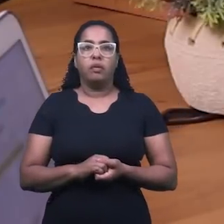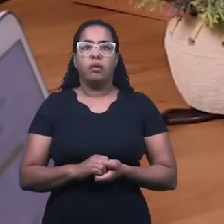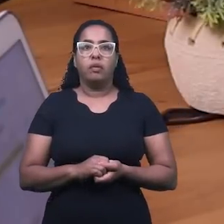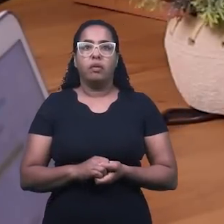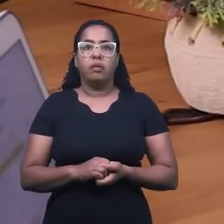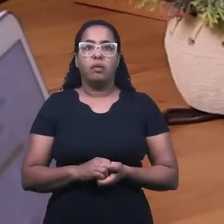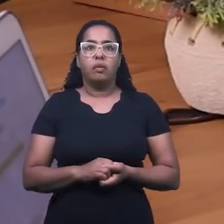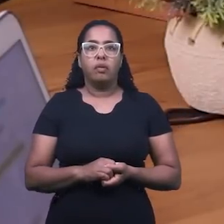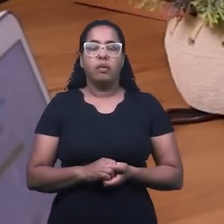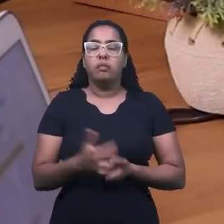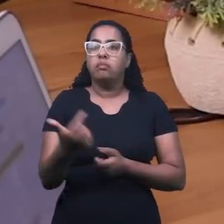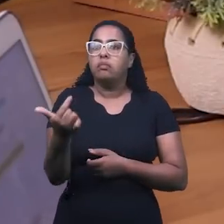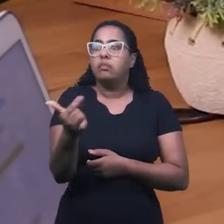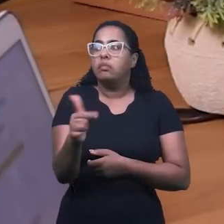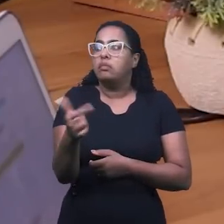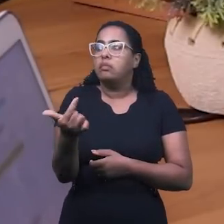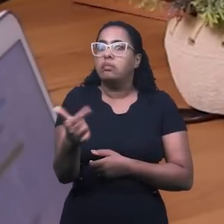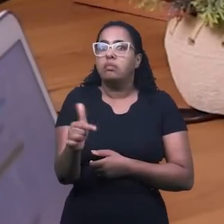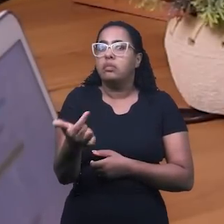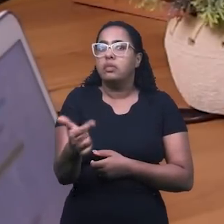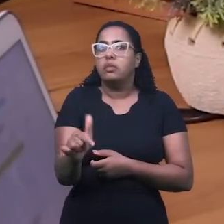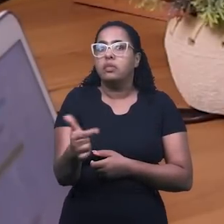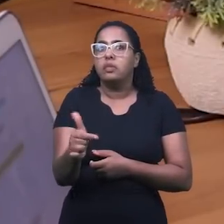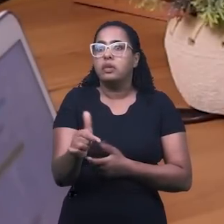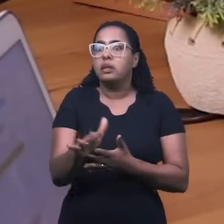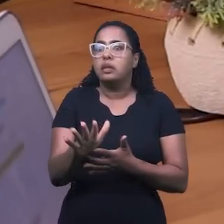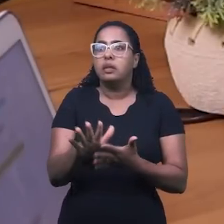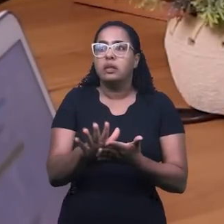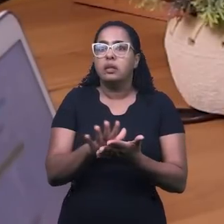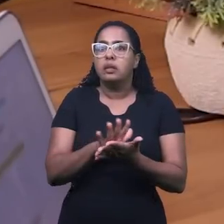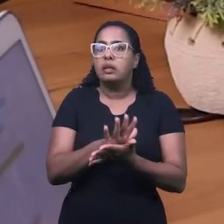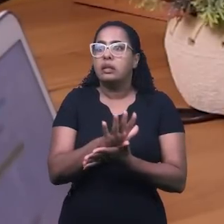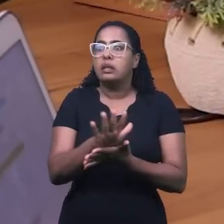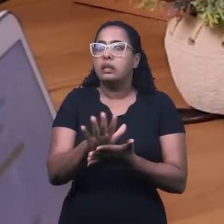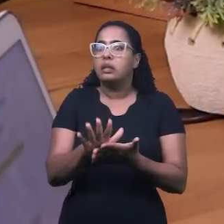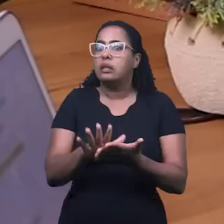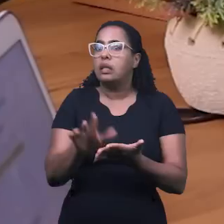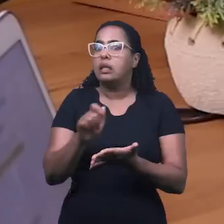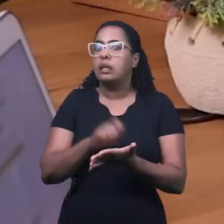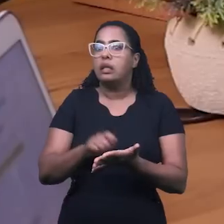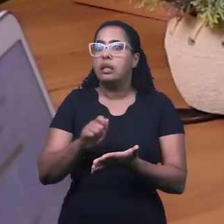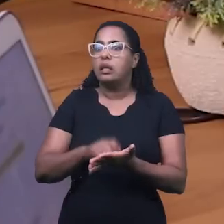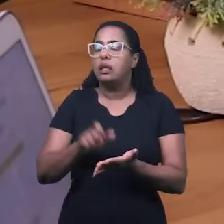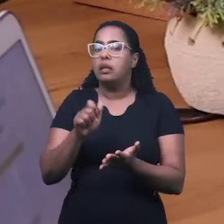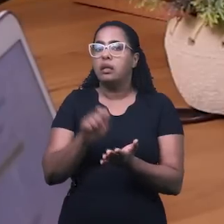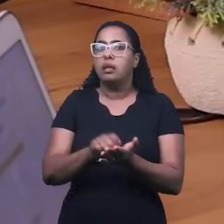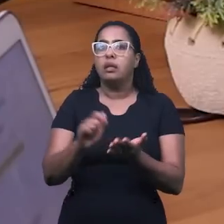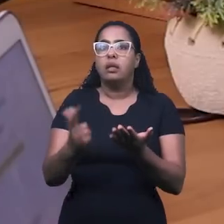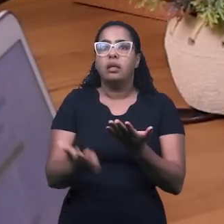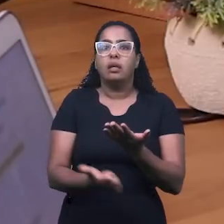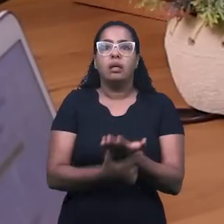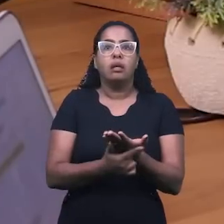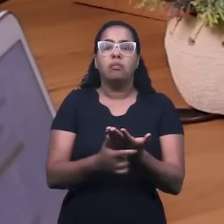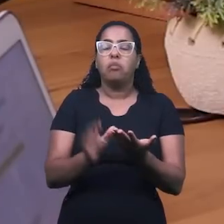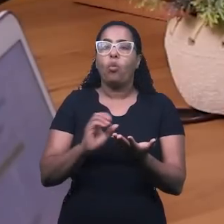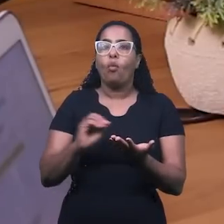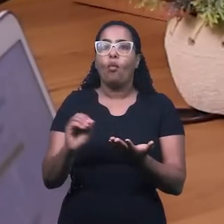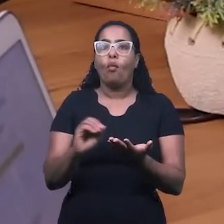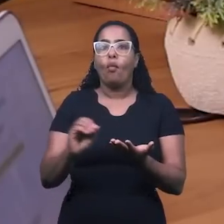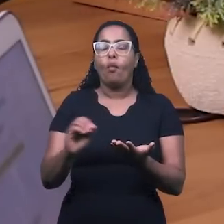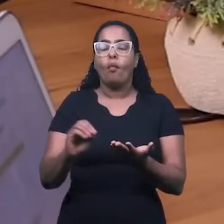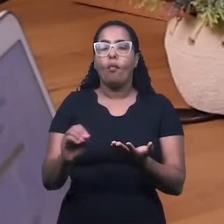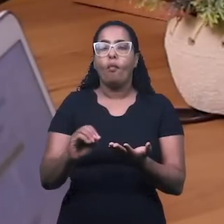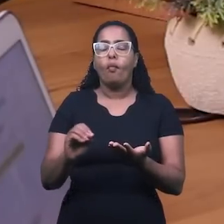né? E não tinha nada anotado na minha agenda, no caso,